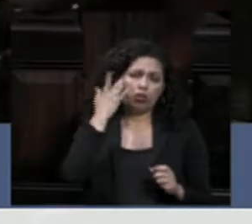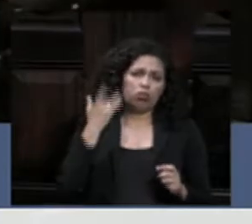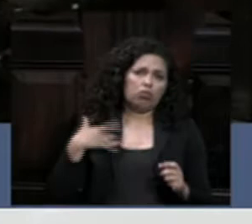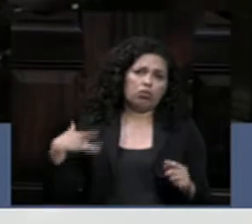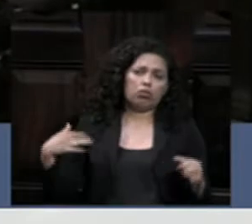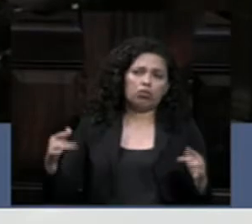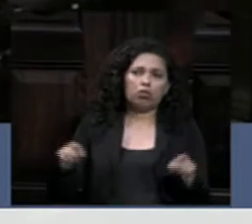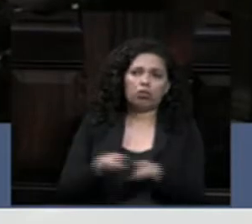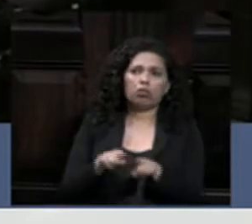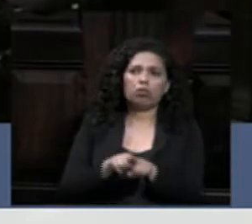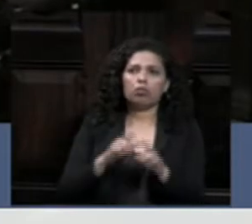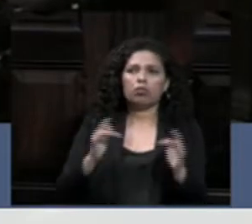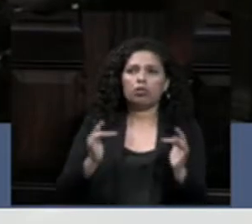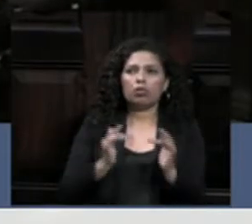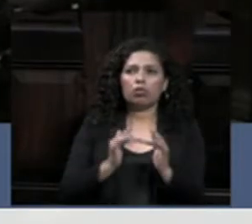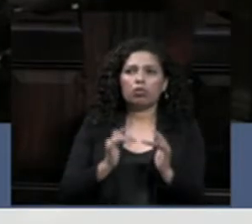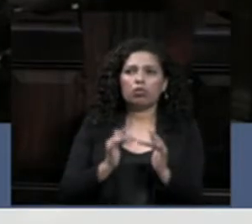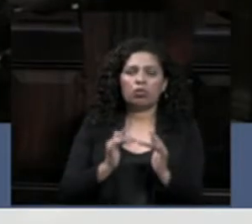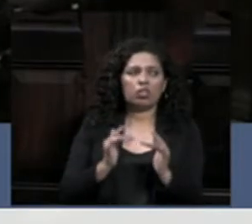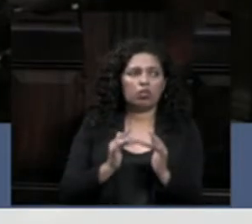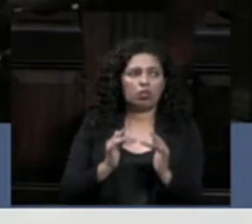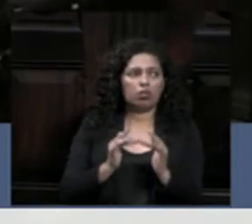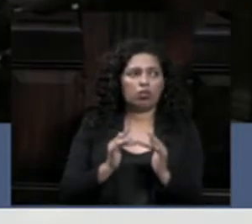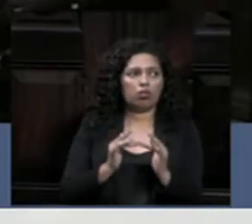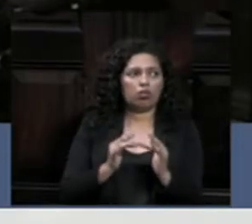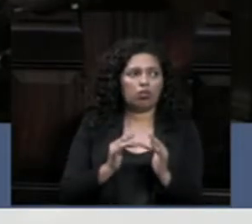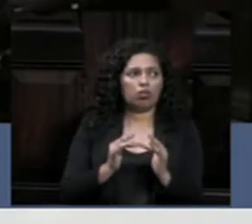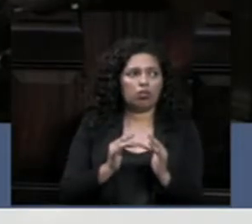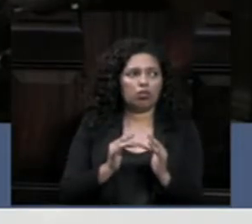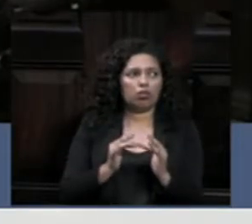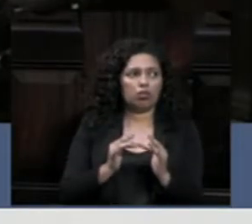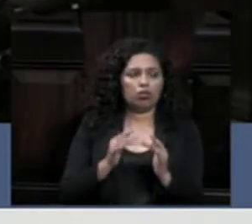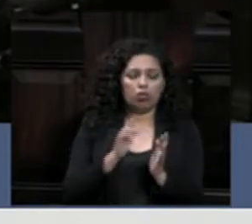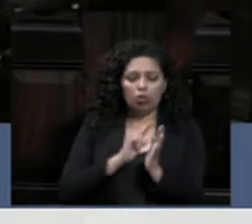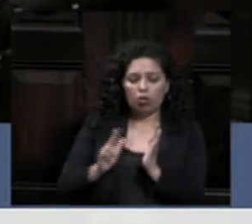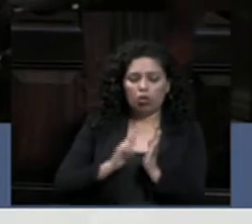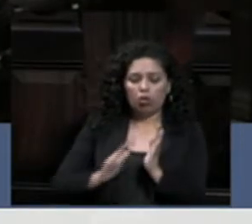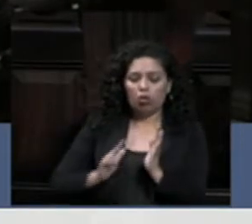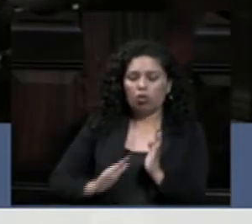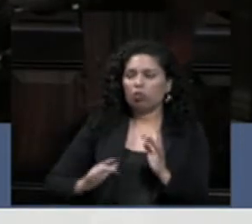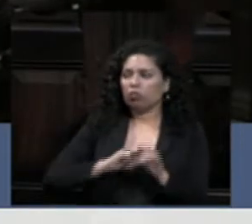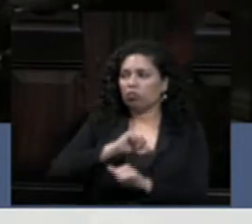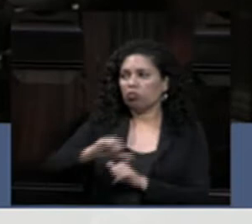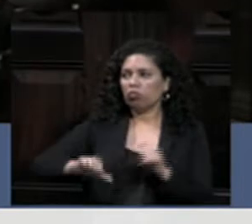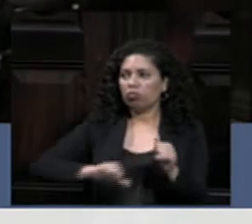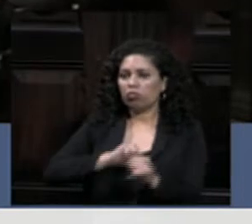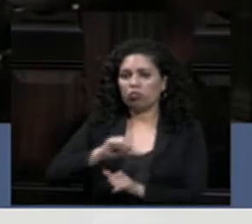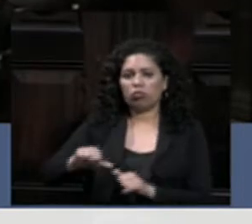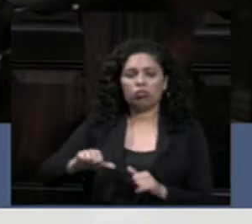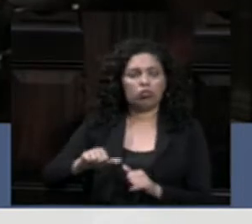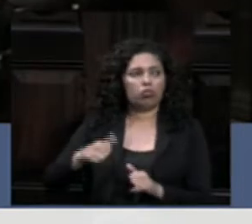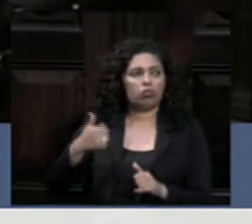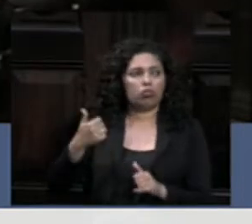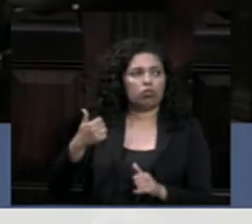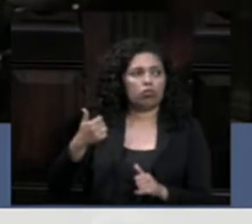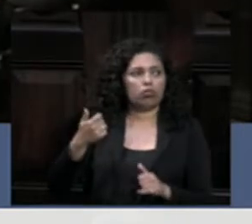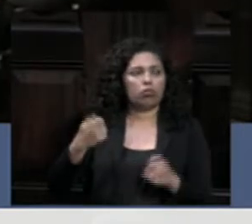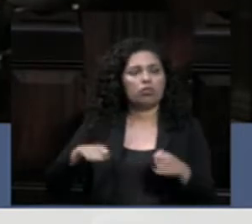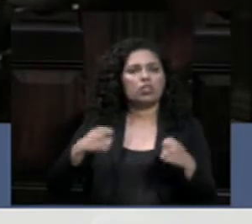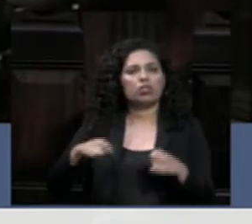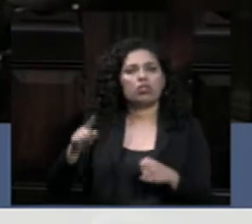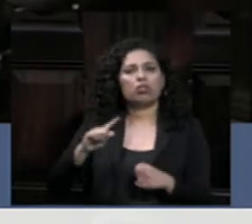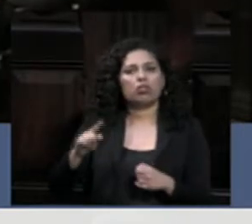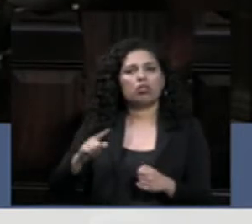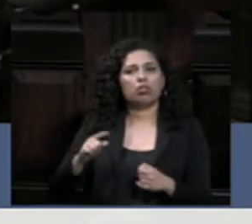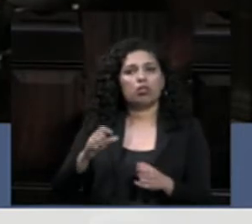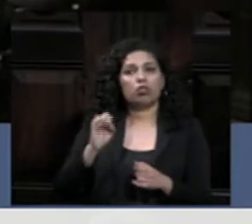acho que essa solução... A gente não tiraria o nome, a gente não precisaria mudar o nome dos nossos projetos,